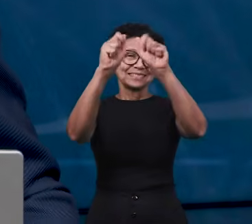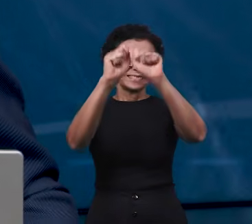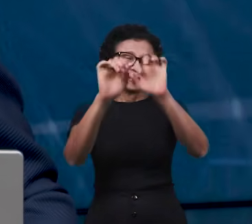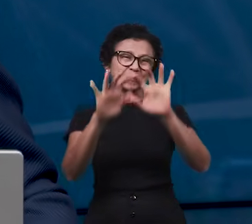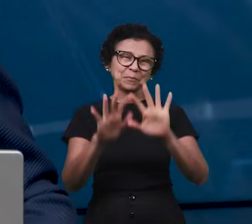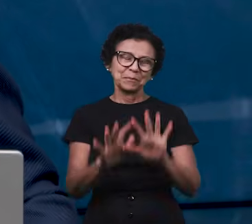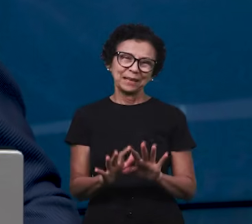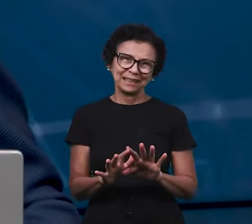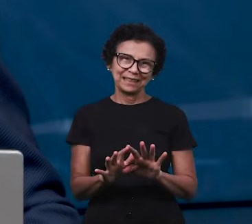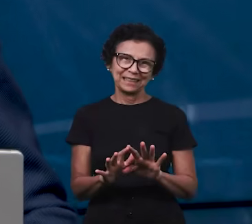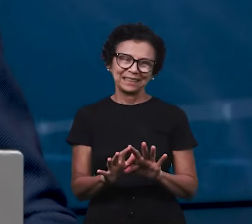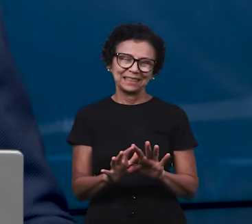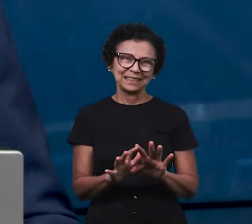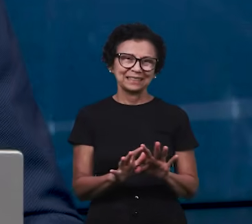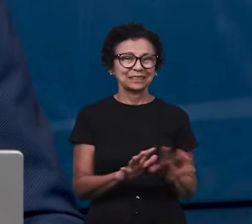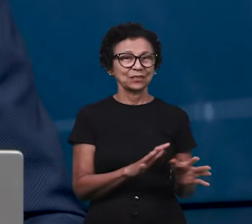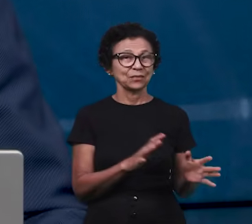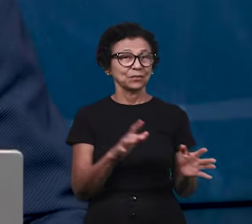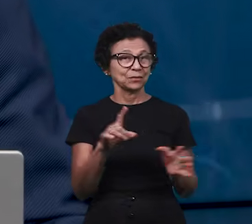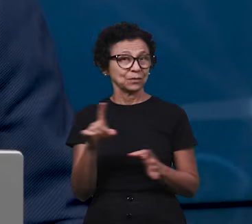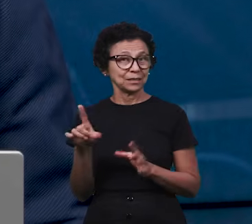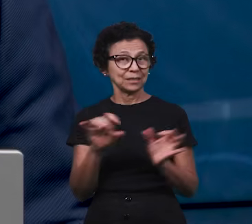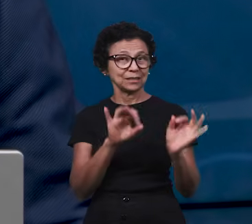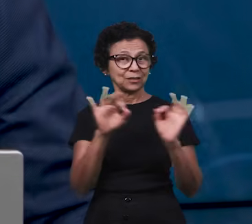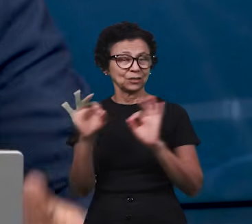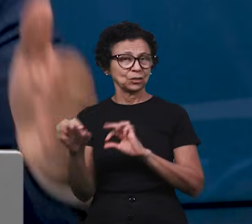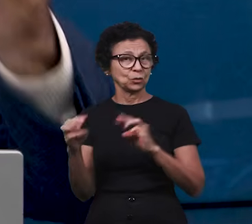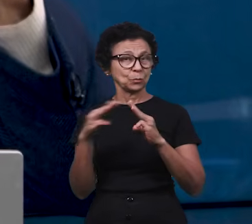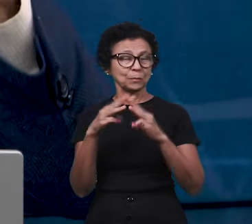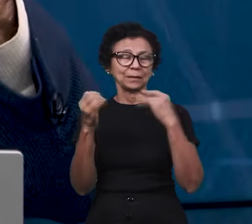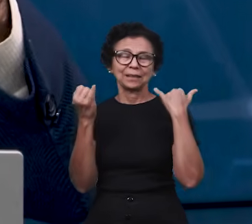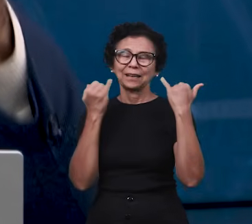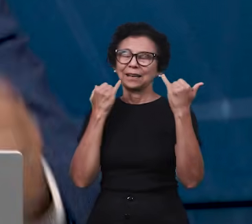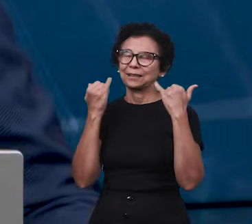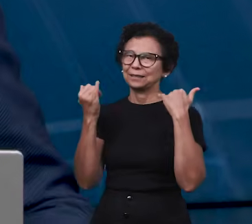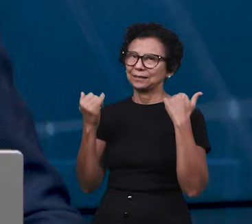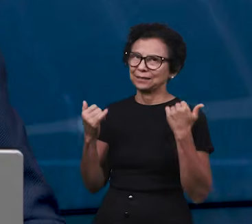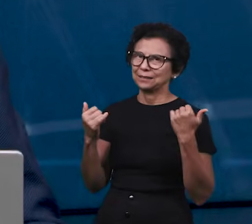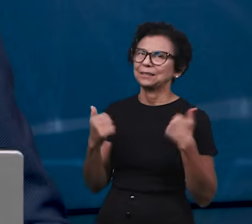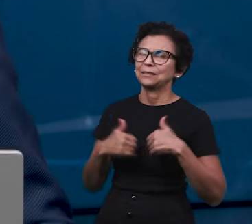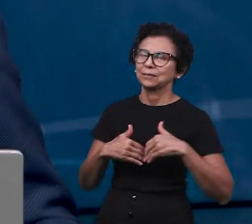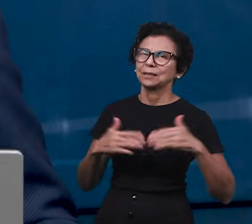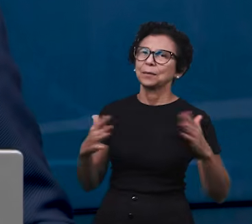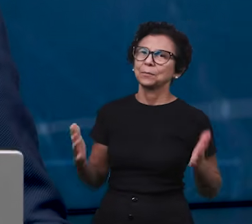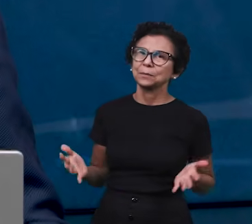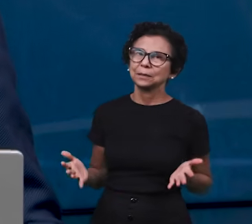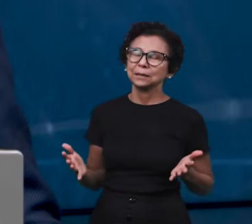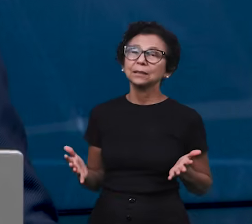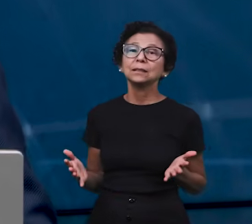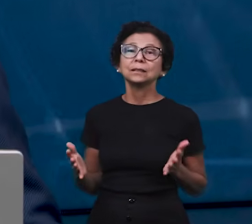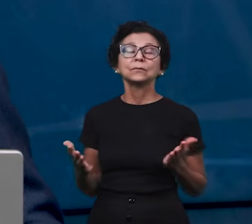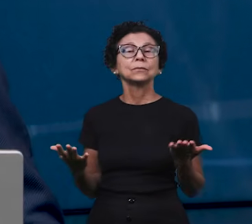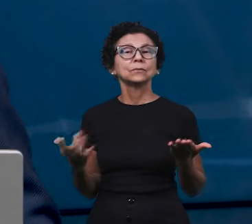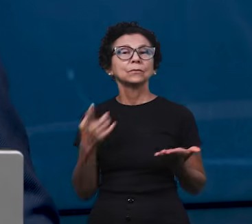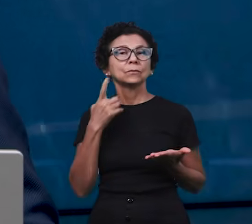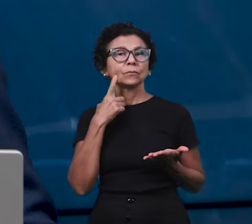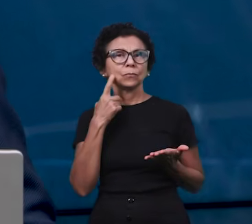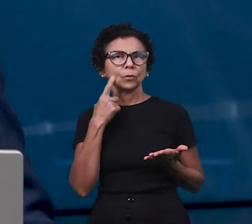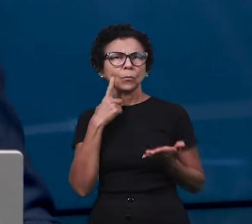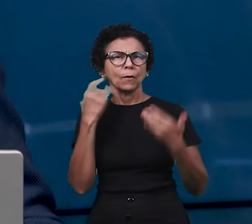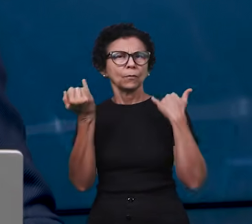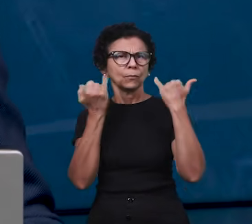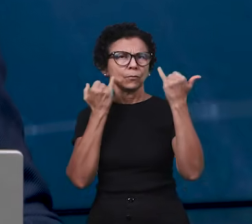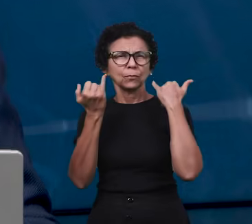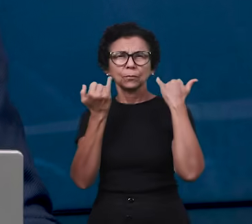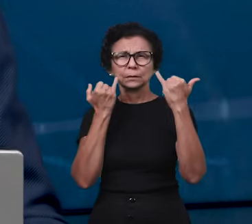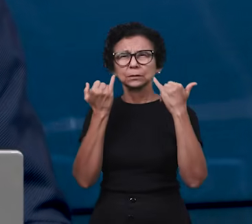Que bênção é ter você aqui com a gente. Olha aí, ó, a TV Manaim entrando no ar para mais uma edição do